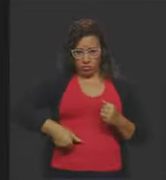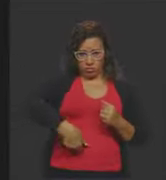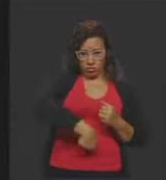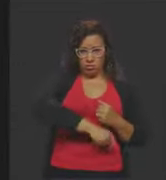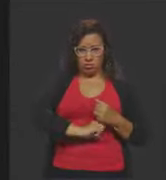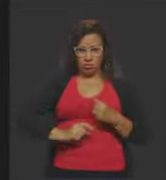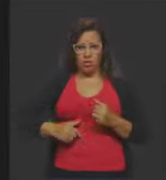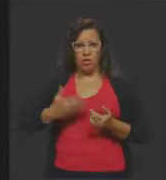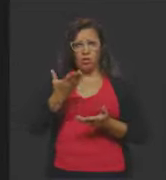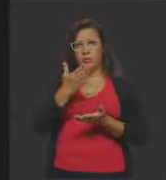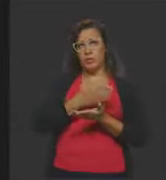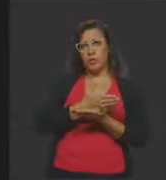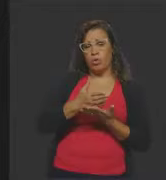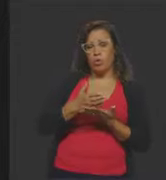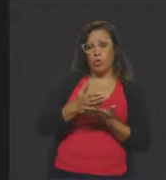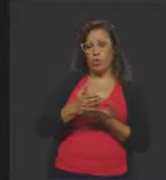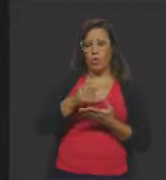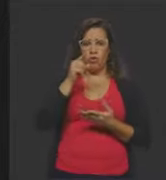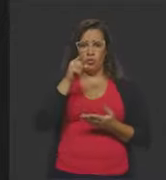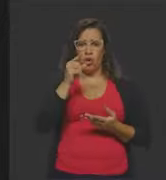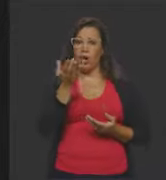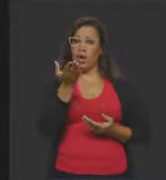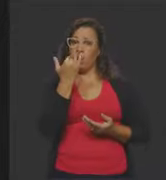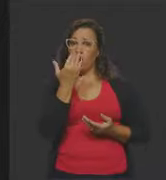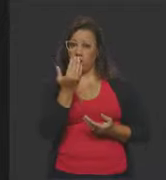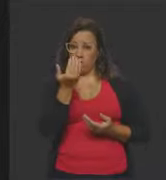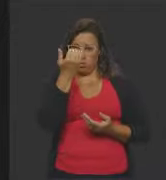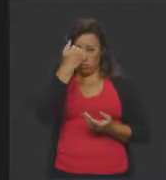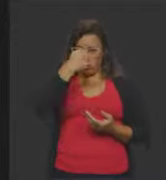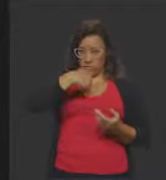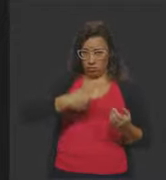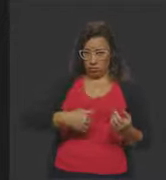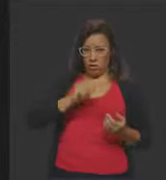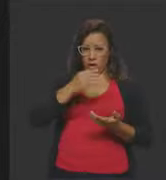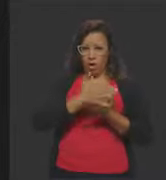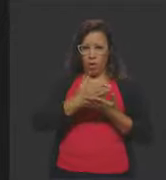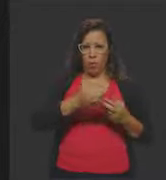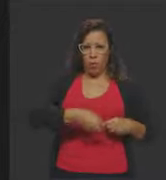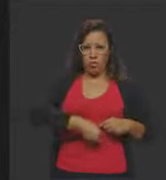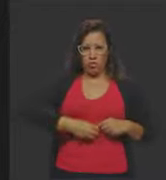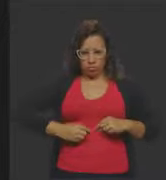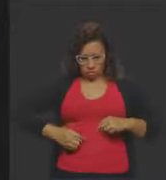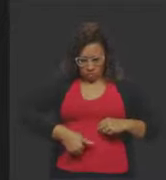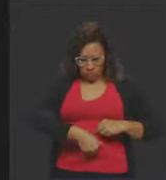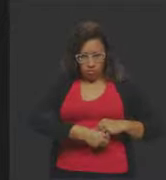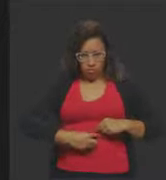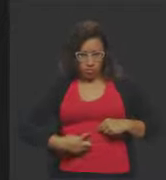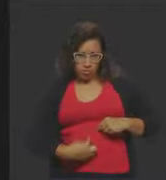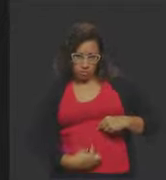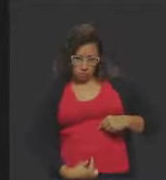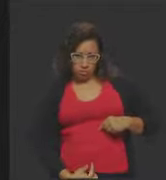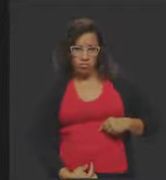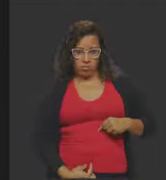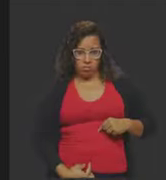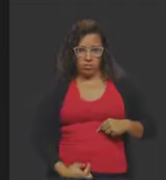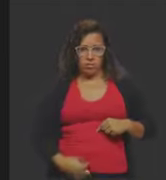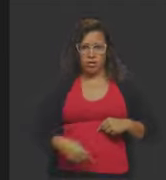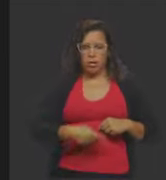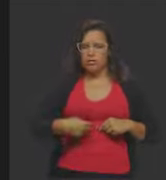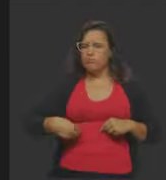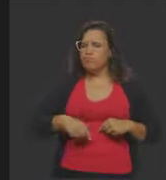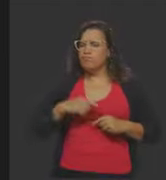do jejum. Então, logo que sai do estômago, entrando no intestino delgado, essa região inicial do duodeno é uma região